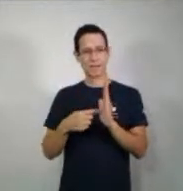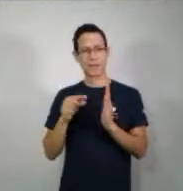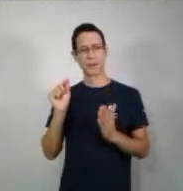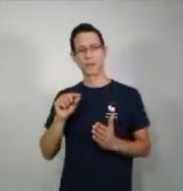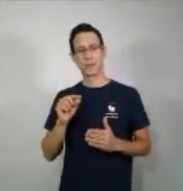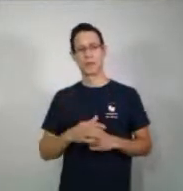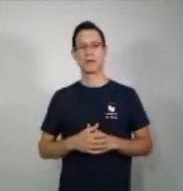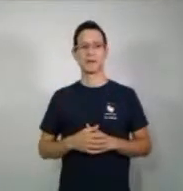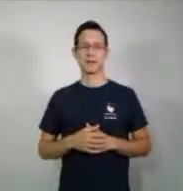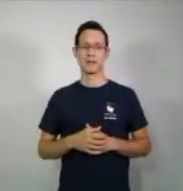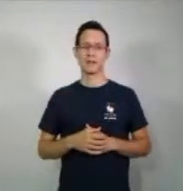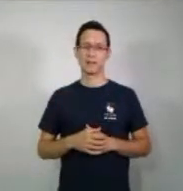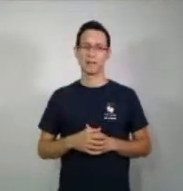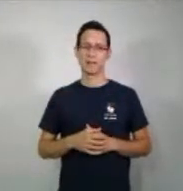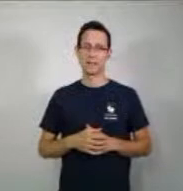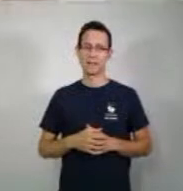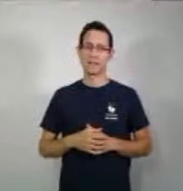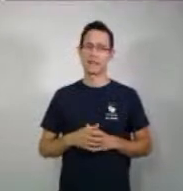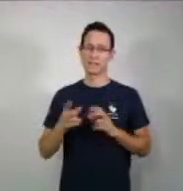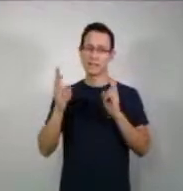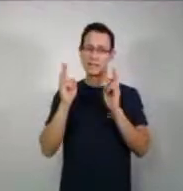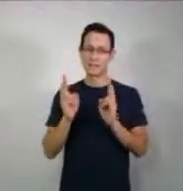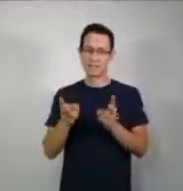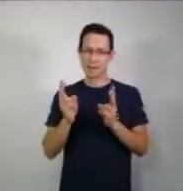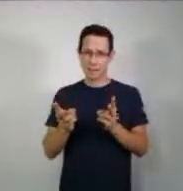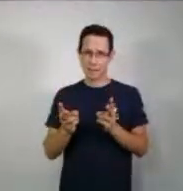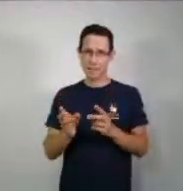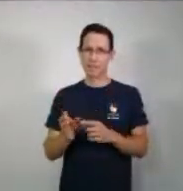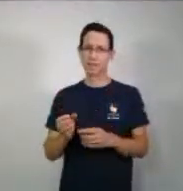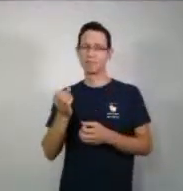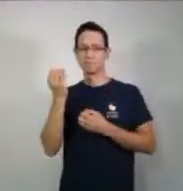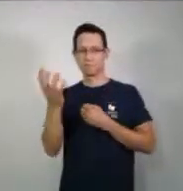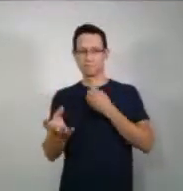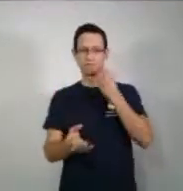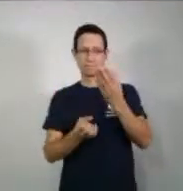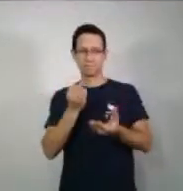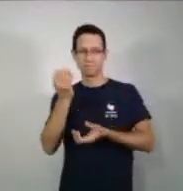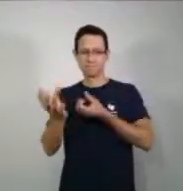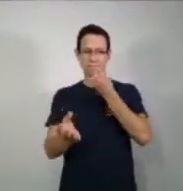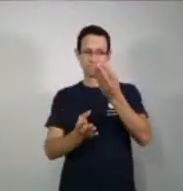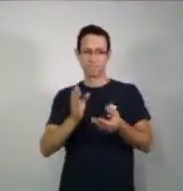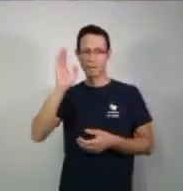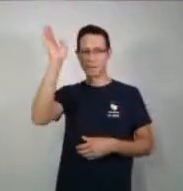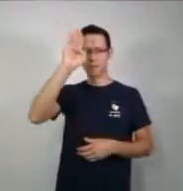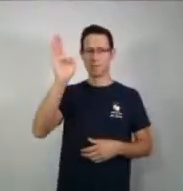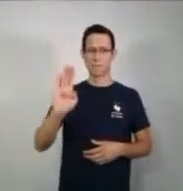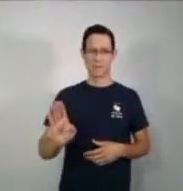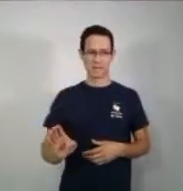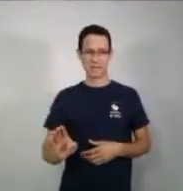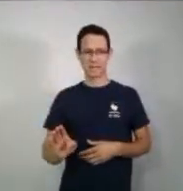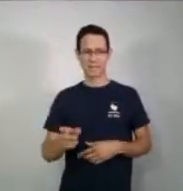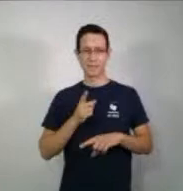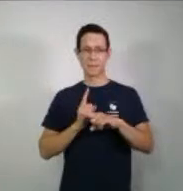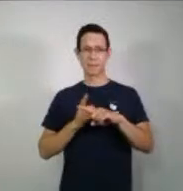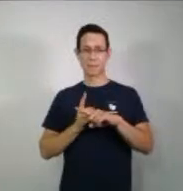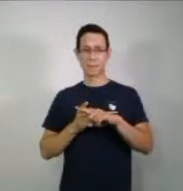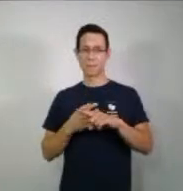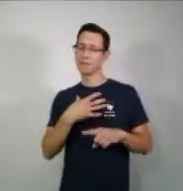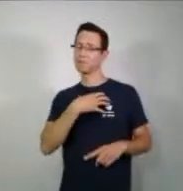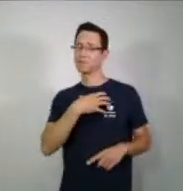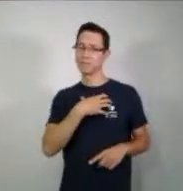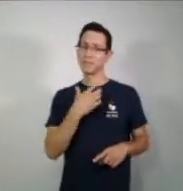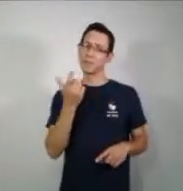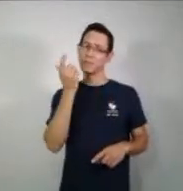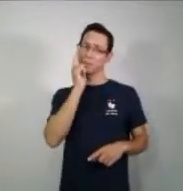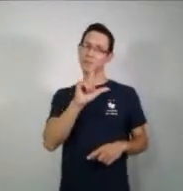ele quer, o que ele quis sempre foi retribuir ao país, ao Brasil, é, pelo fato dele